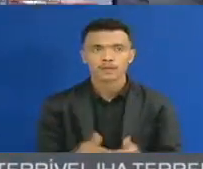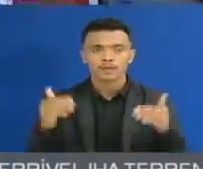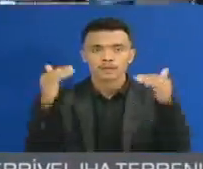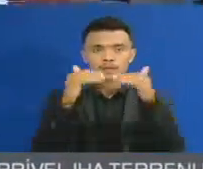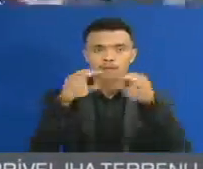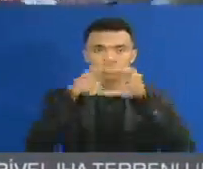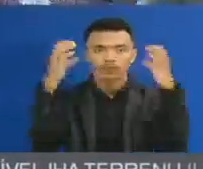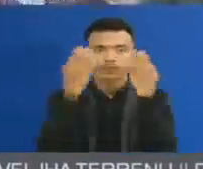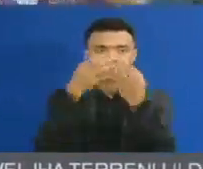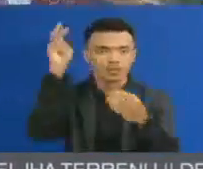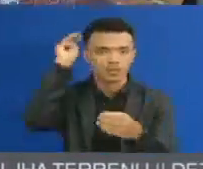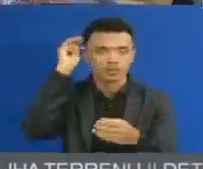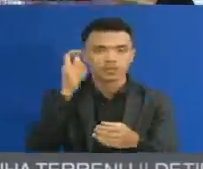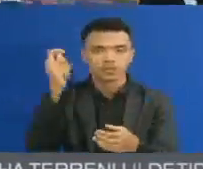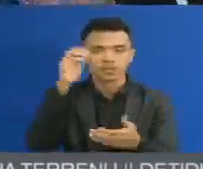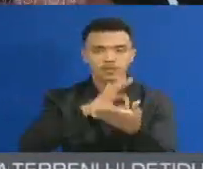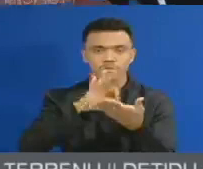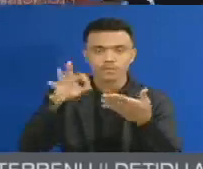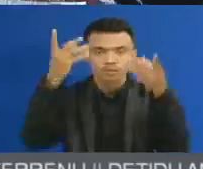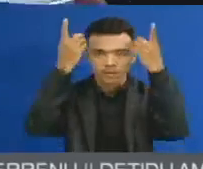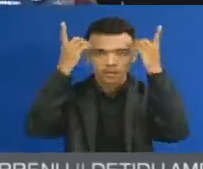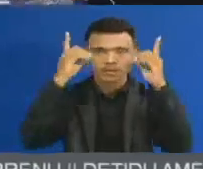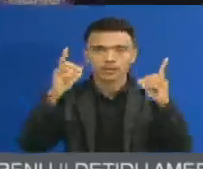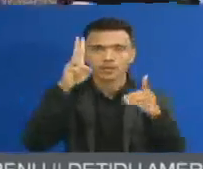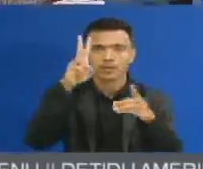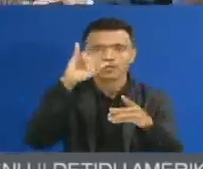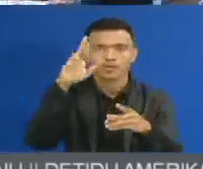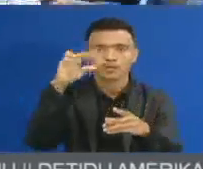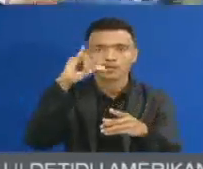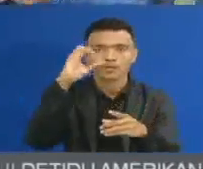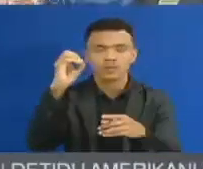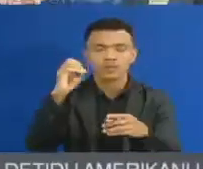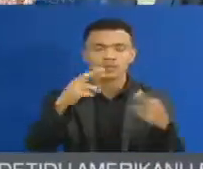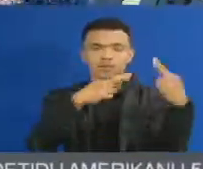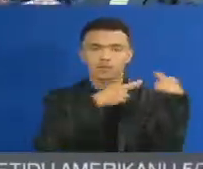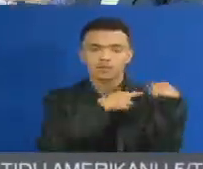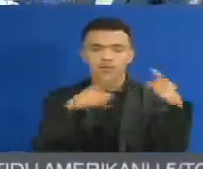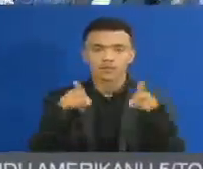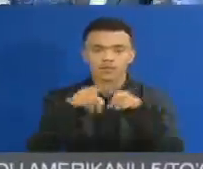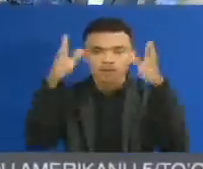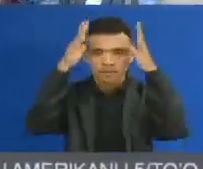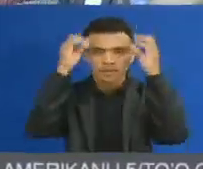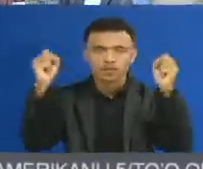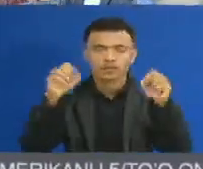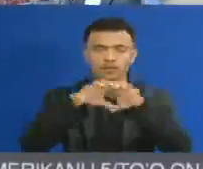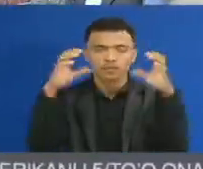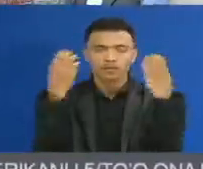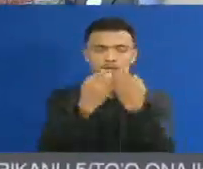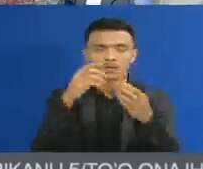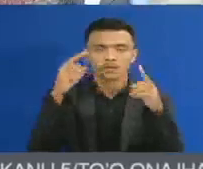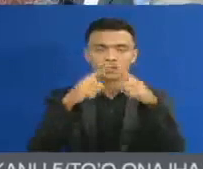Reunião Conselho Ministro terça-feira ne decide no nomeia Virgílio Smith assume cargo. Nurer Presidente Conselho Diretivo